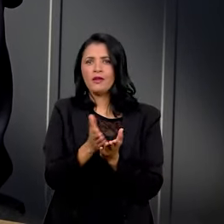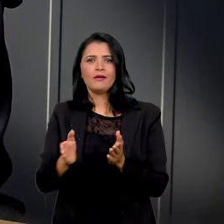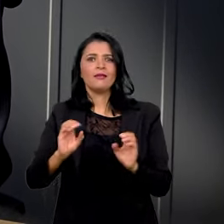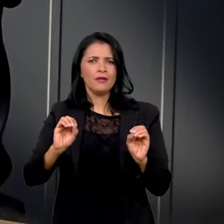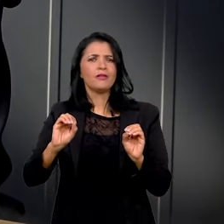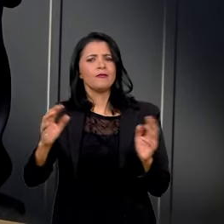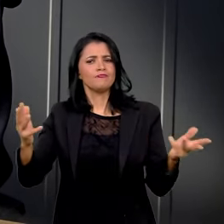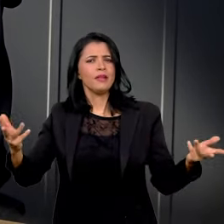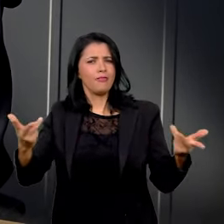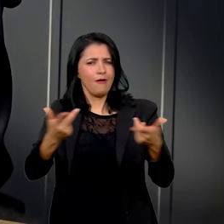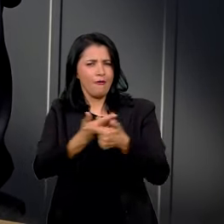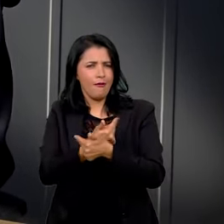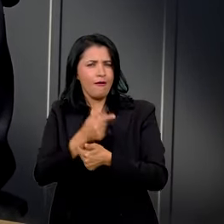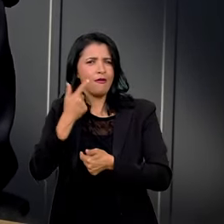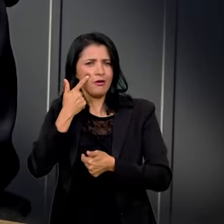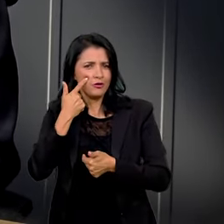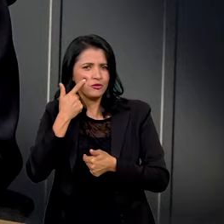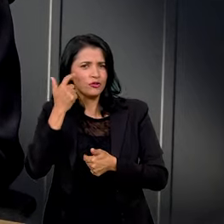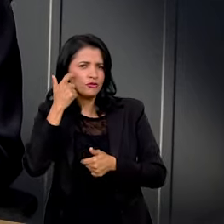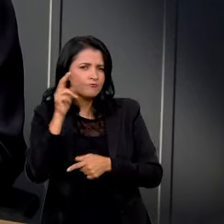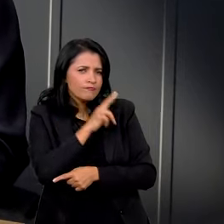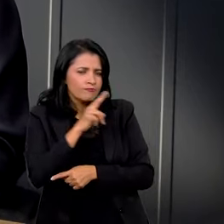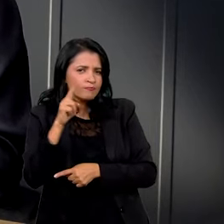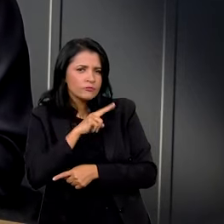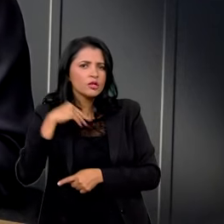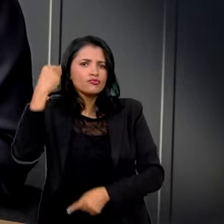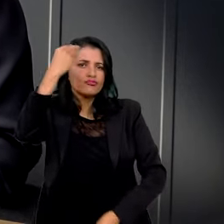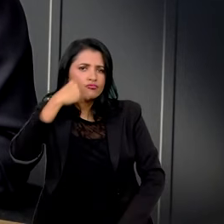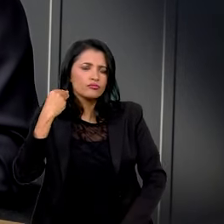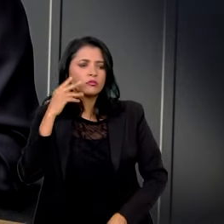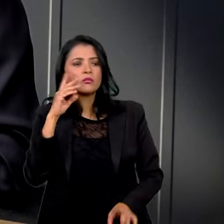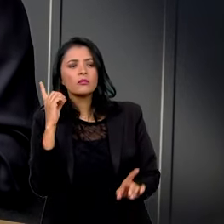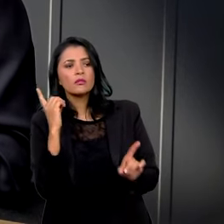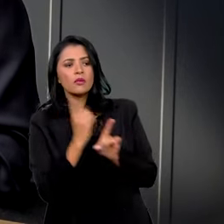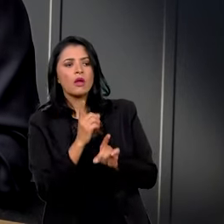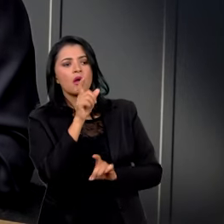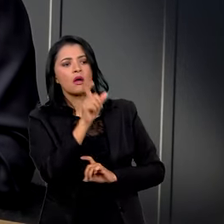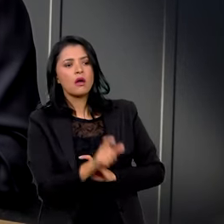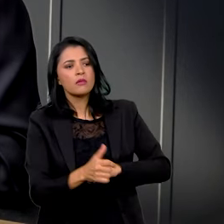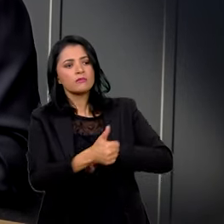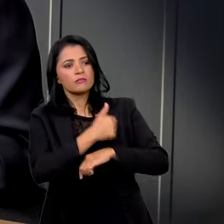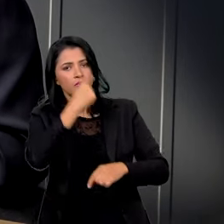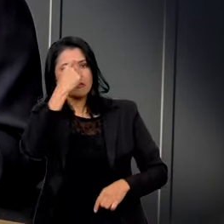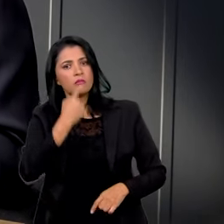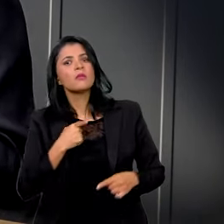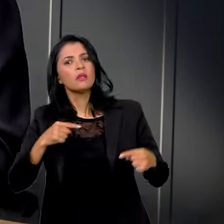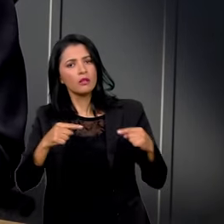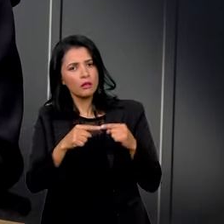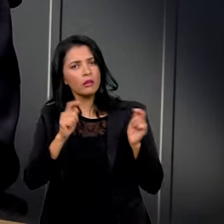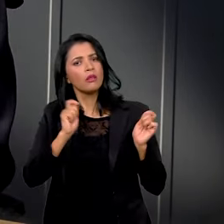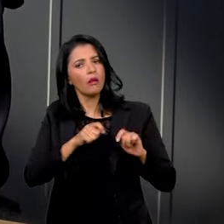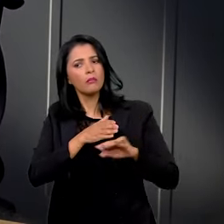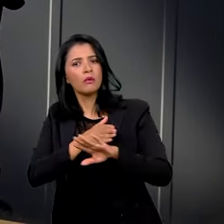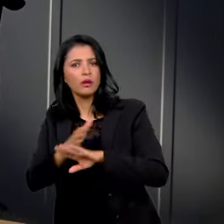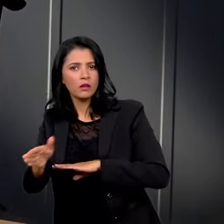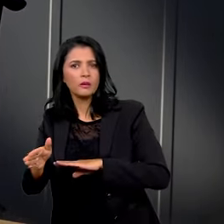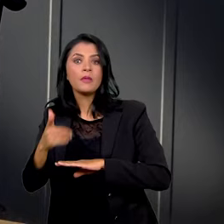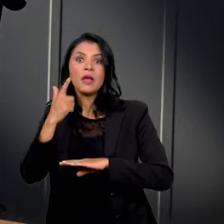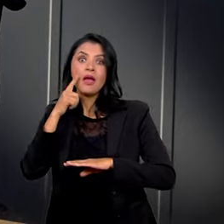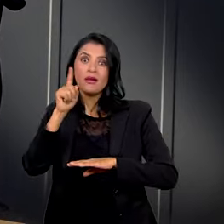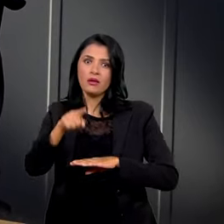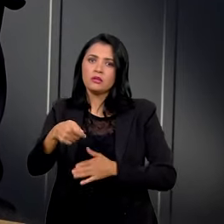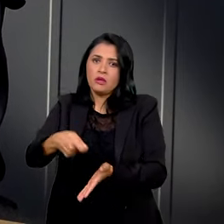que tem tem uma super habilidade aí Nessas questões mesmo né de Emergências para identificar se aquele profissional ele tem um perfil para ir para